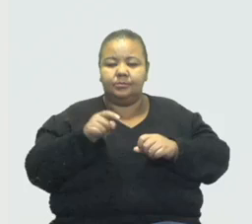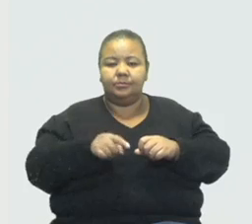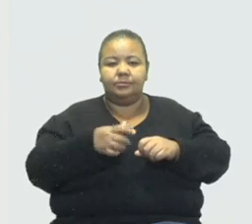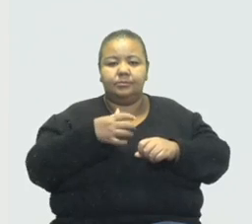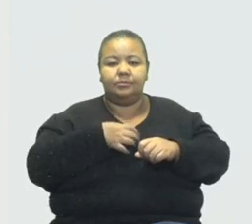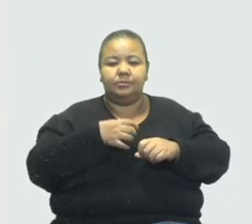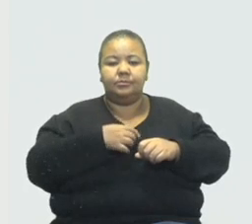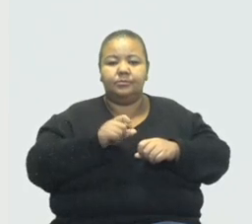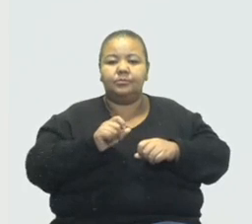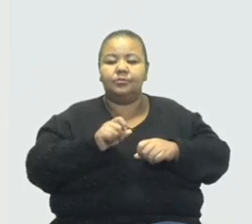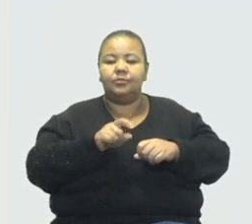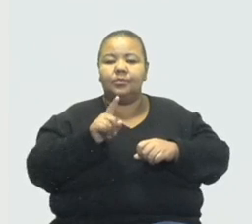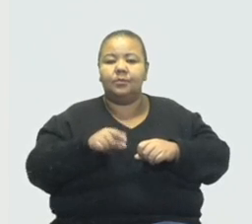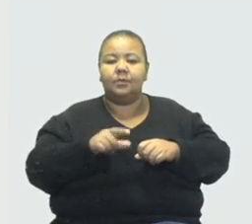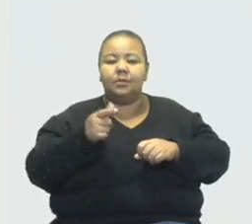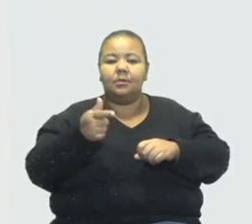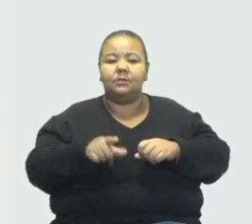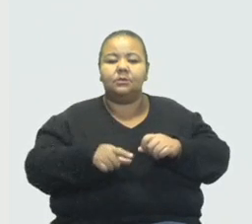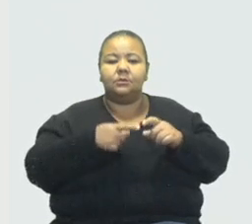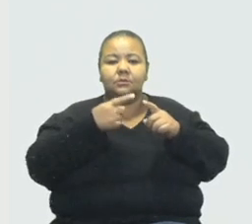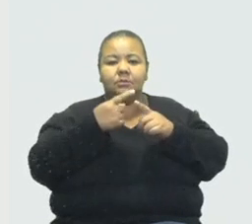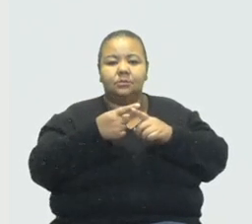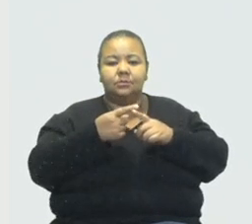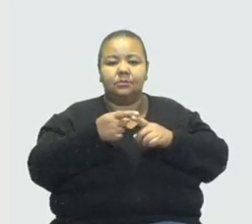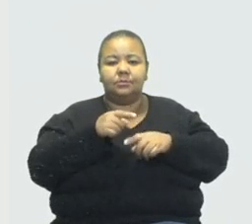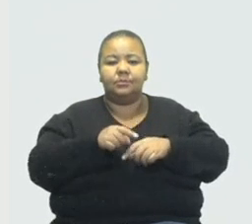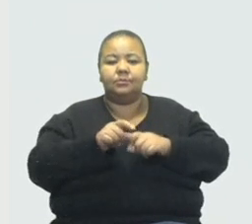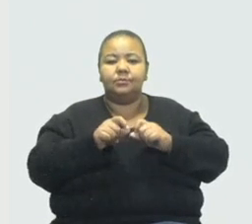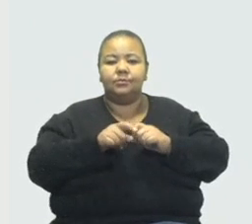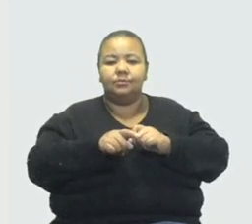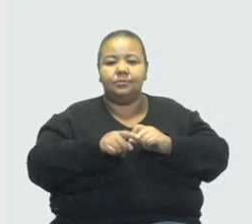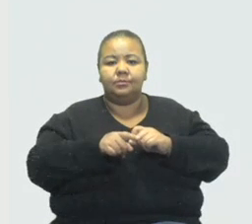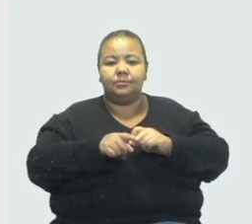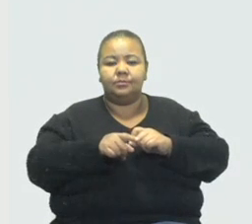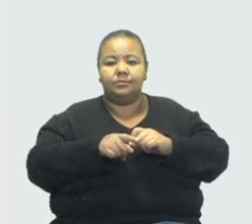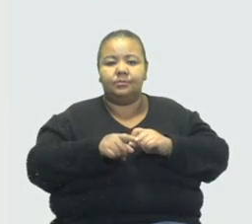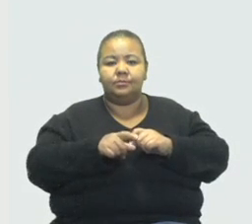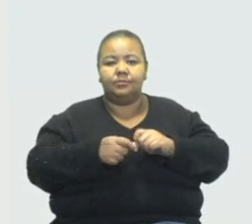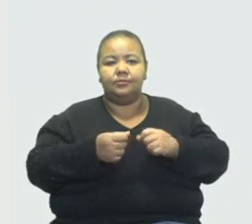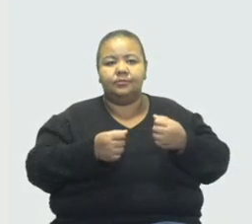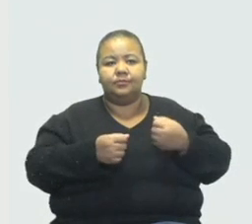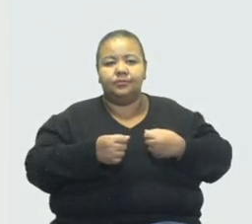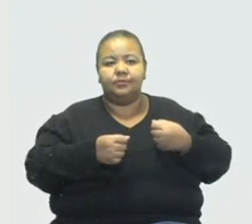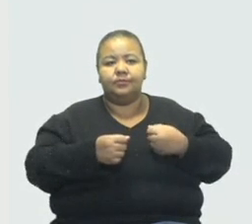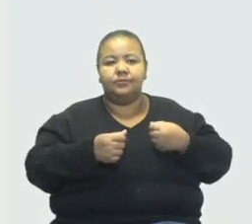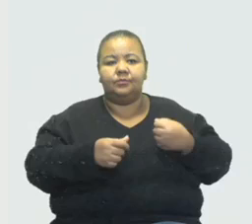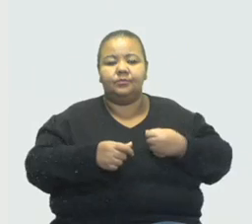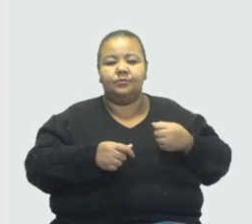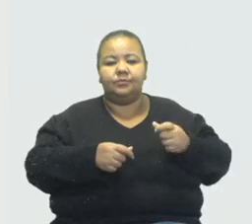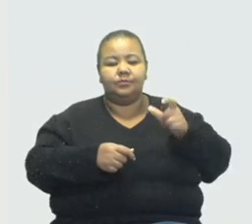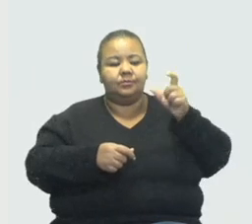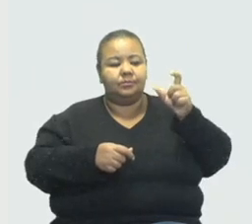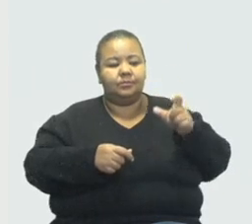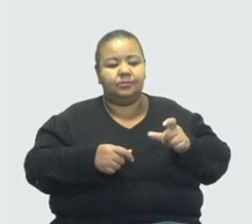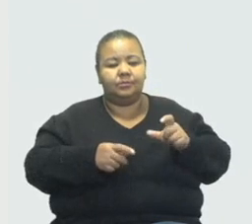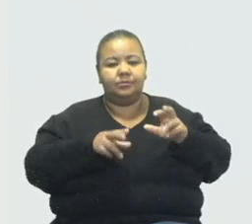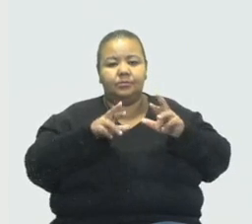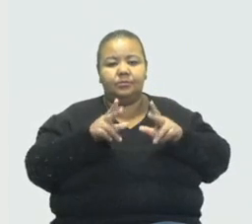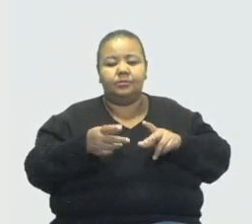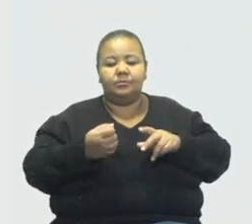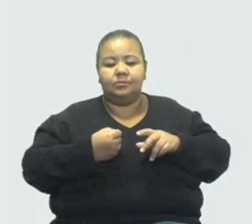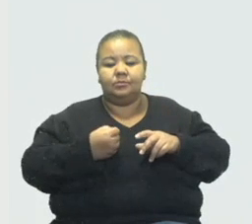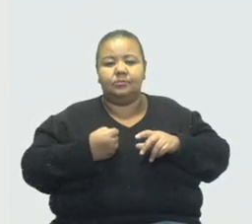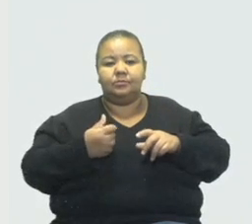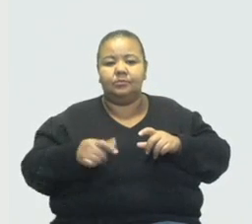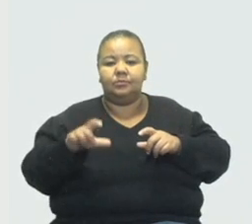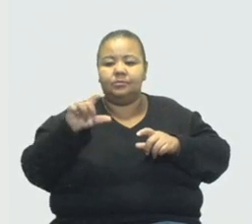é qual que é a condição para a gente ter o produto de matrizes. O número de colunas da primeira matriz tem que ser igual ao número